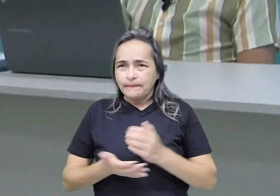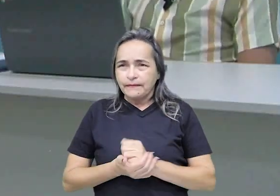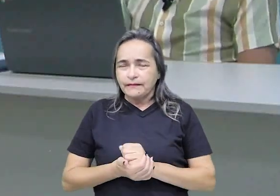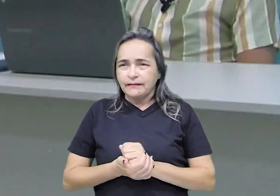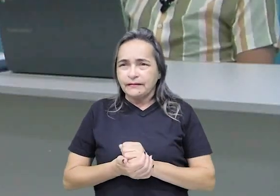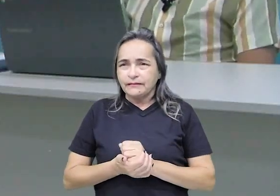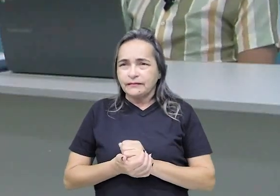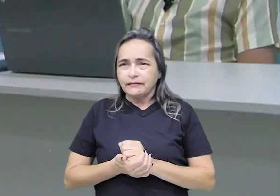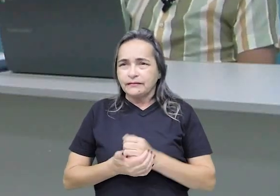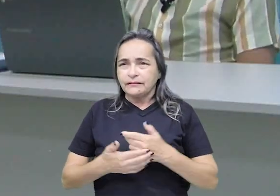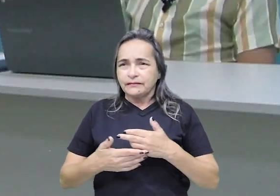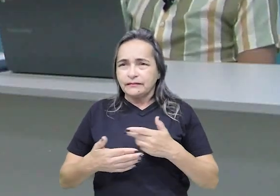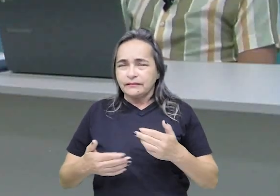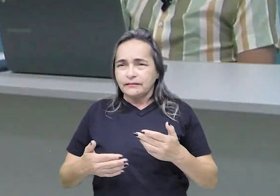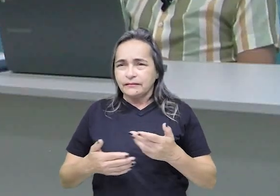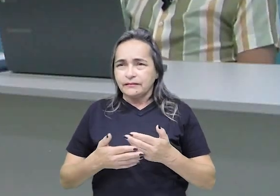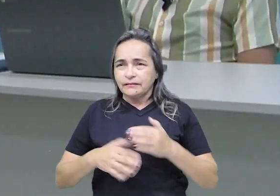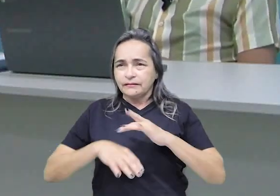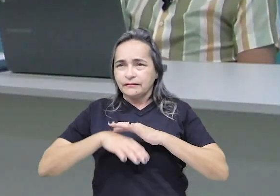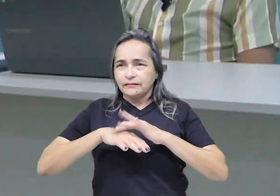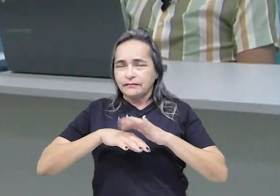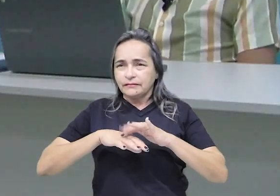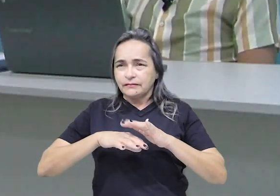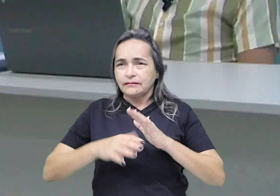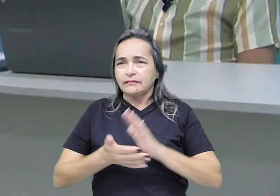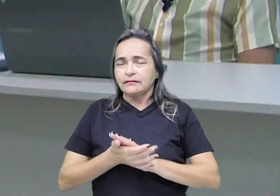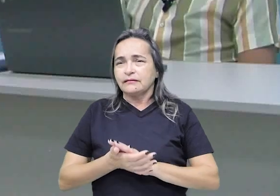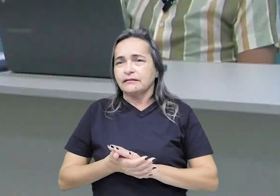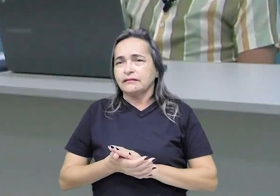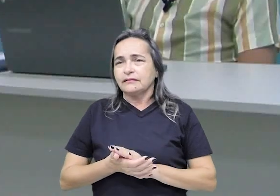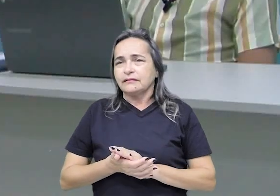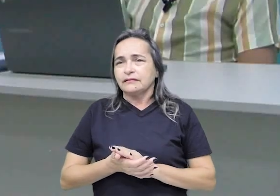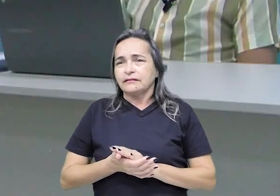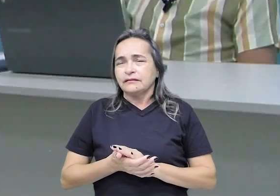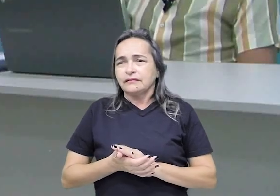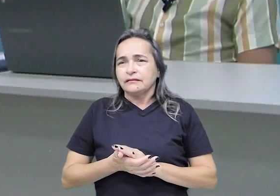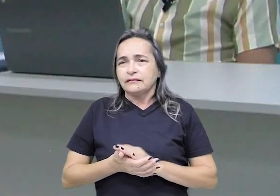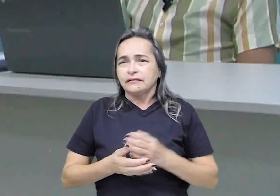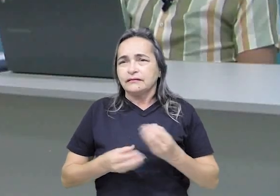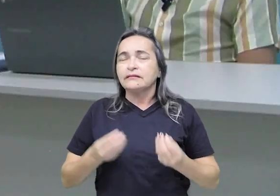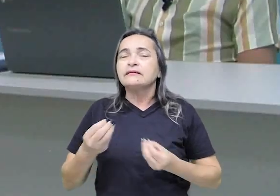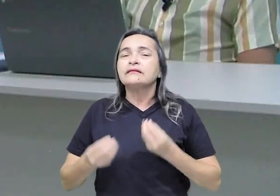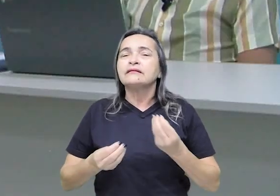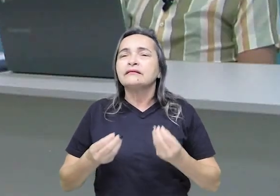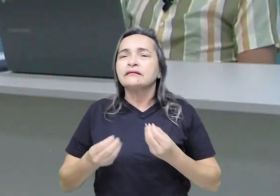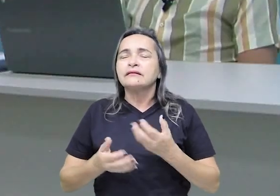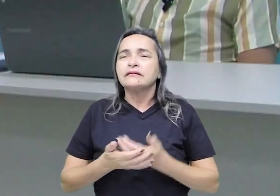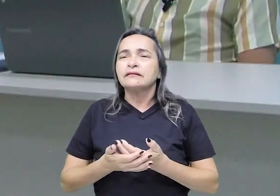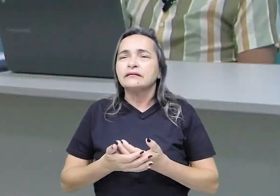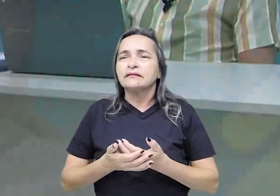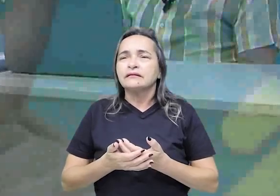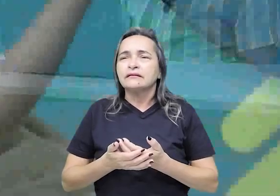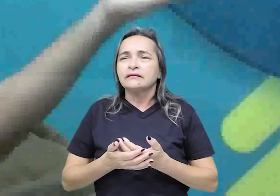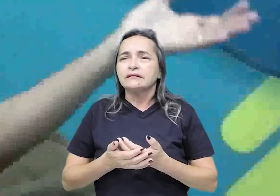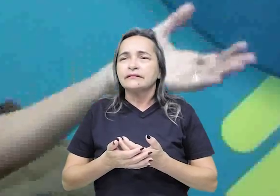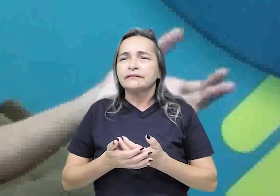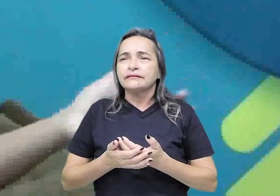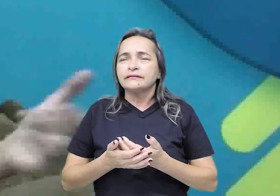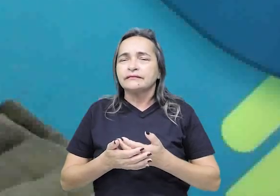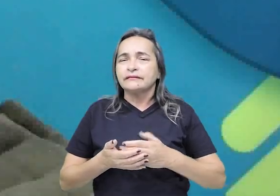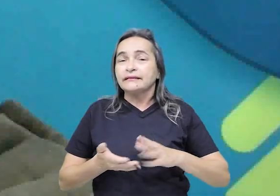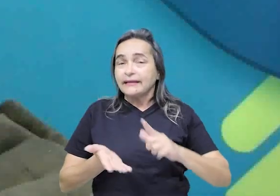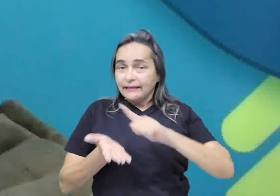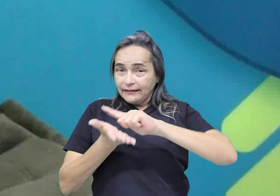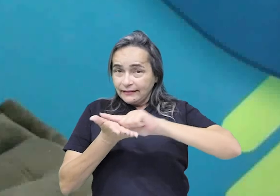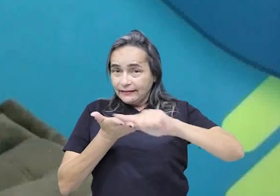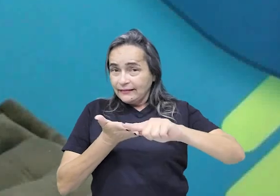né? Hoje o mais comum de patologia é a otite, que aí vem aonde, o que é que mais acomete a audição? A questão da